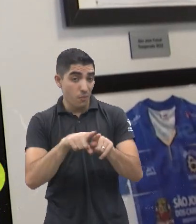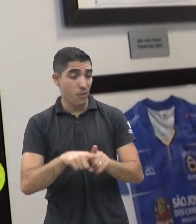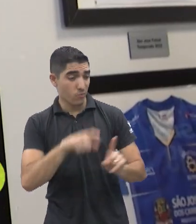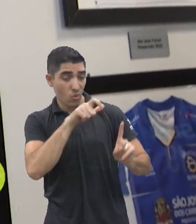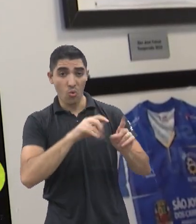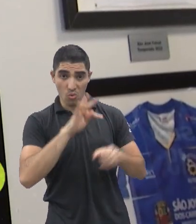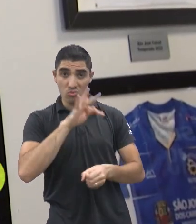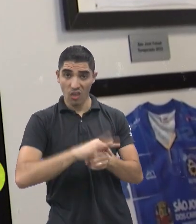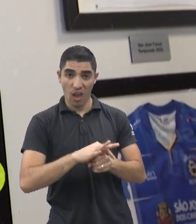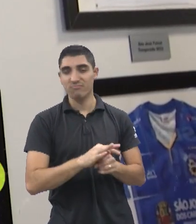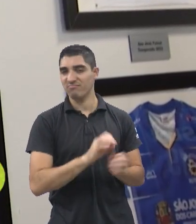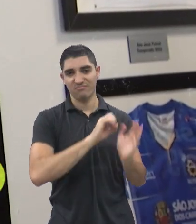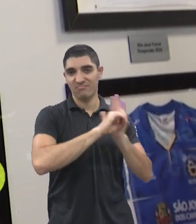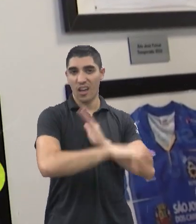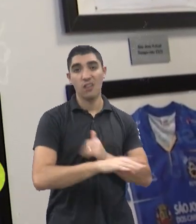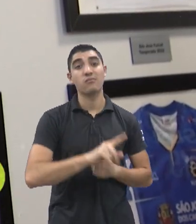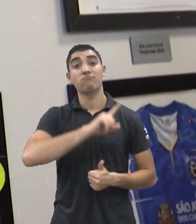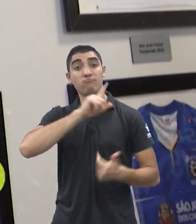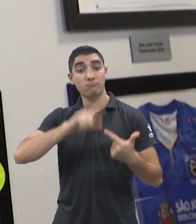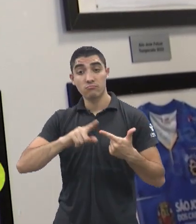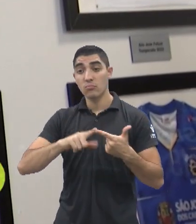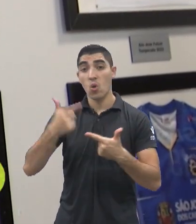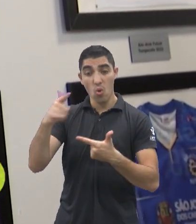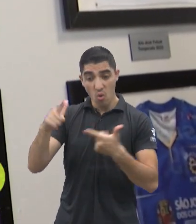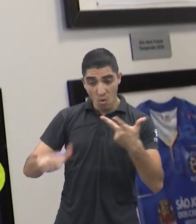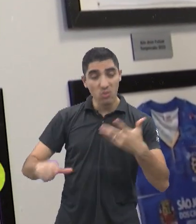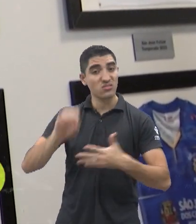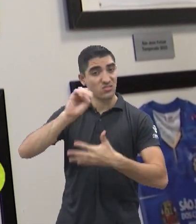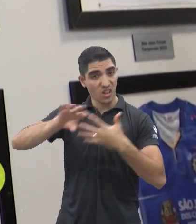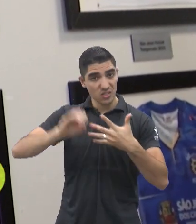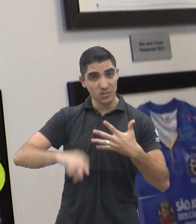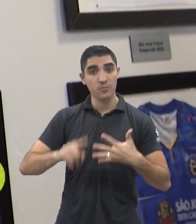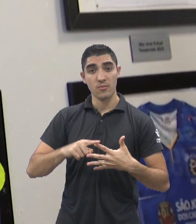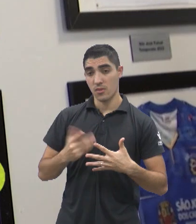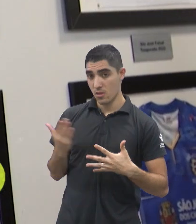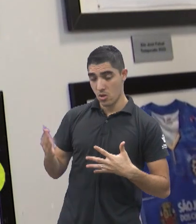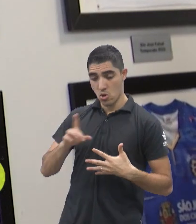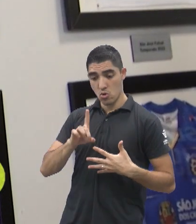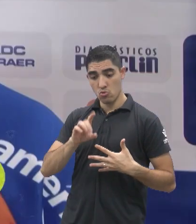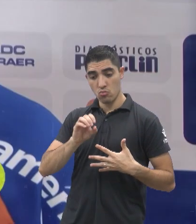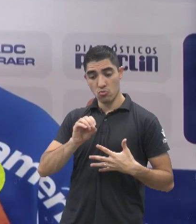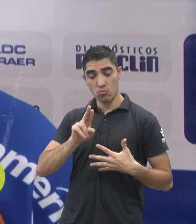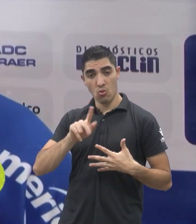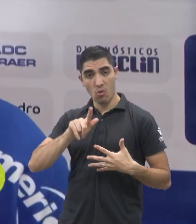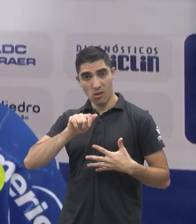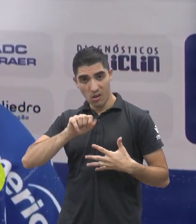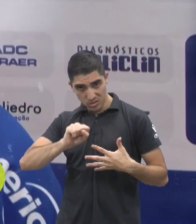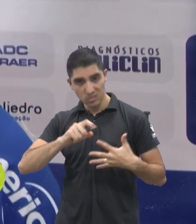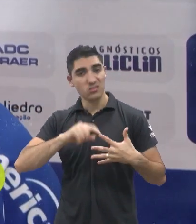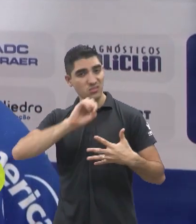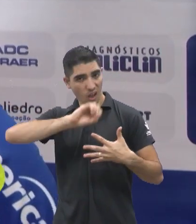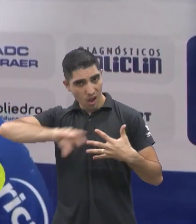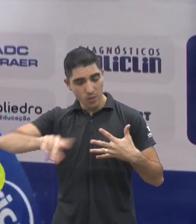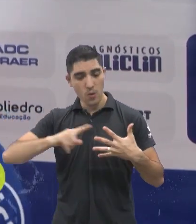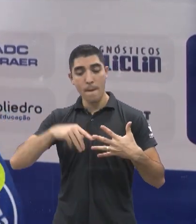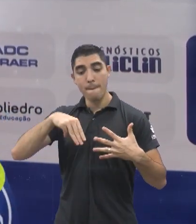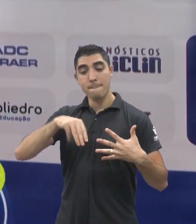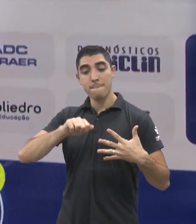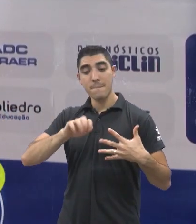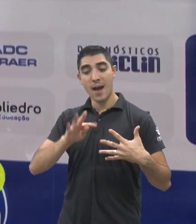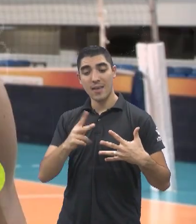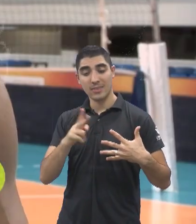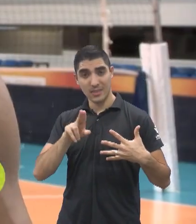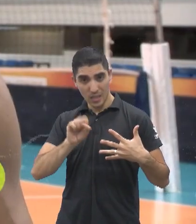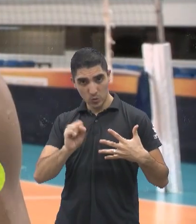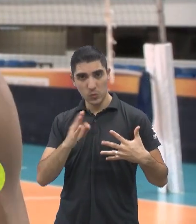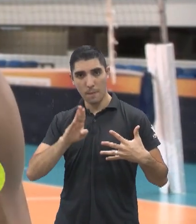fila, seguido pelos principais atletas da temporada. O ponteiro Douglas Souza e o levantador Matheus Brasília foram para o